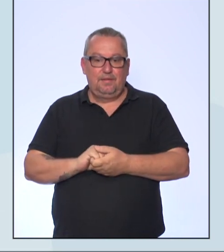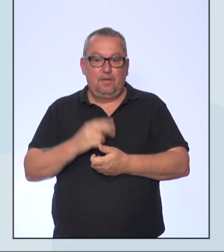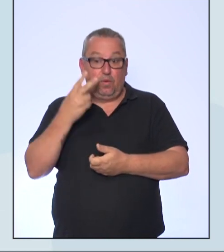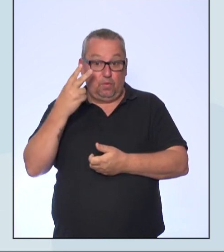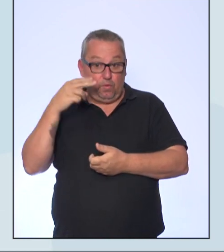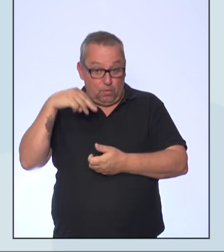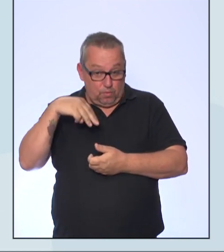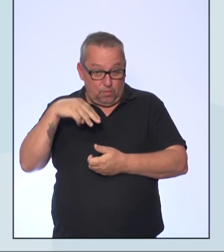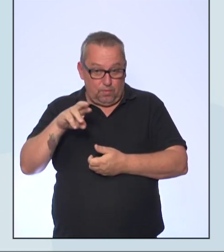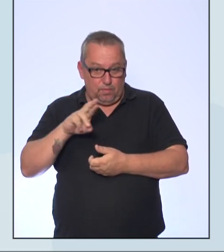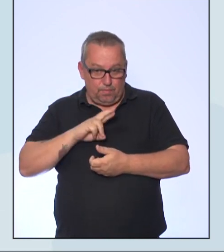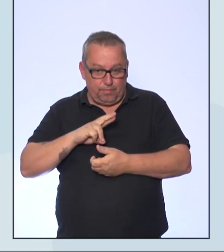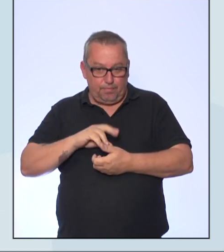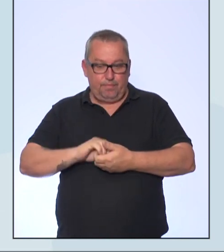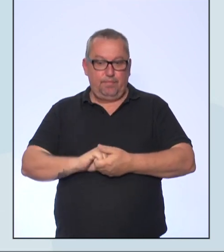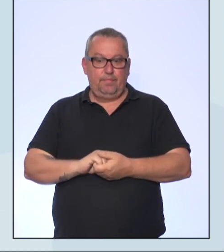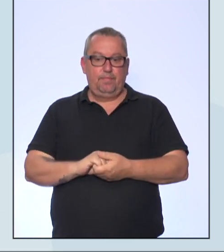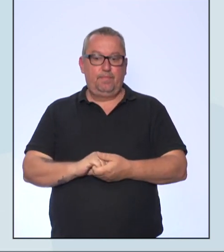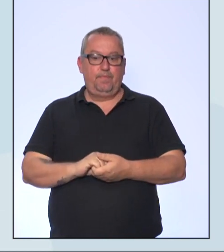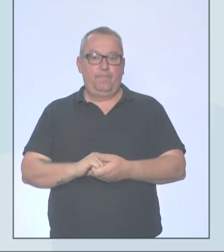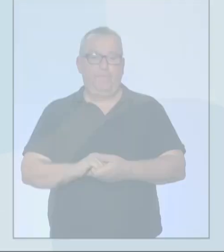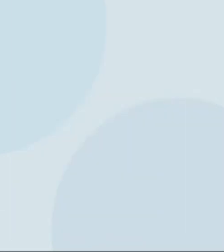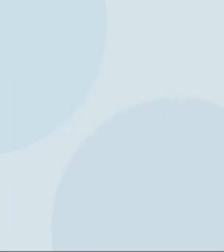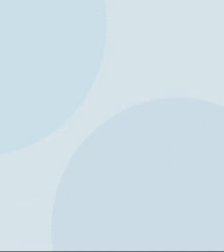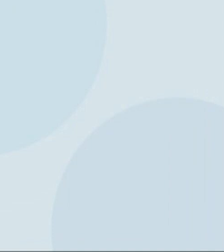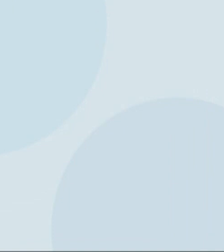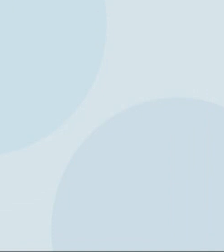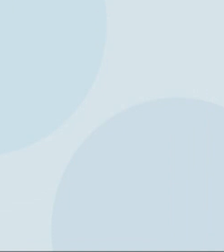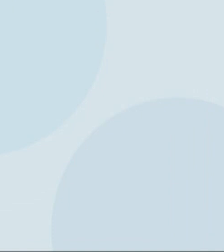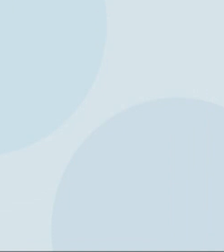2 minutos para a gente refletir.